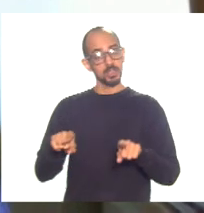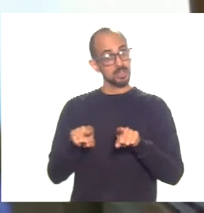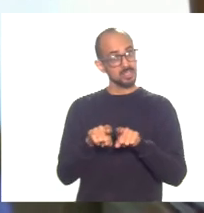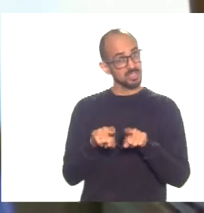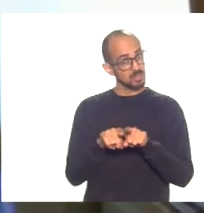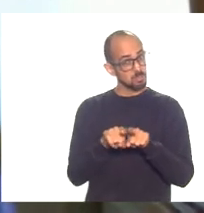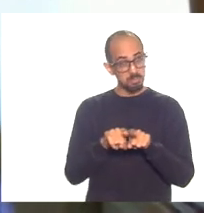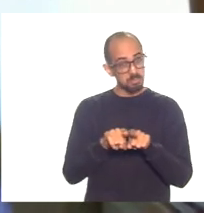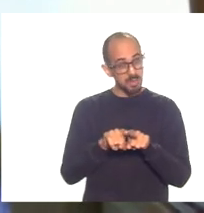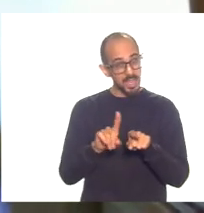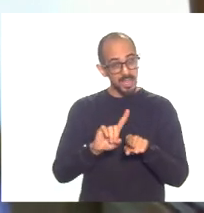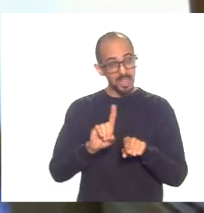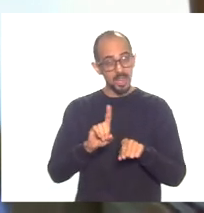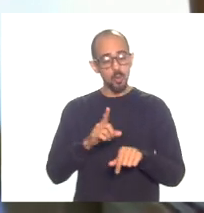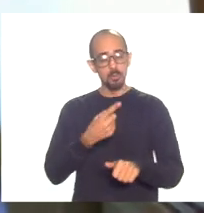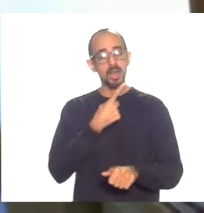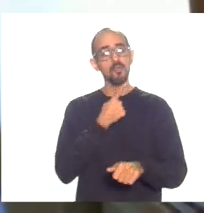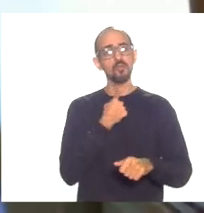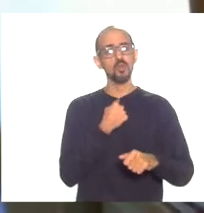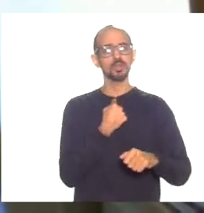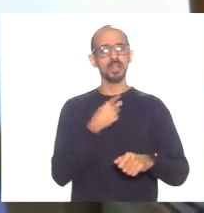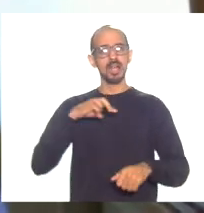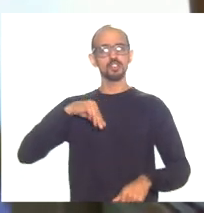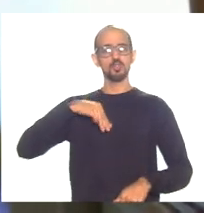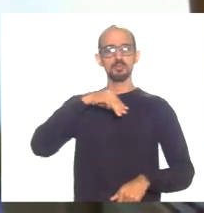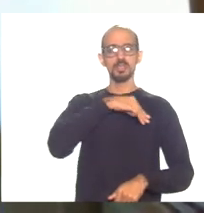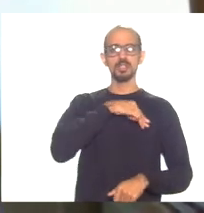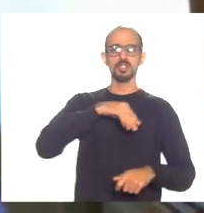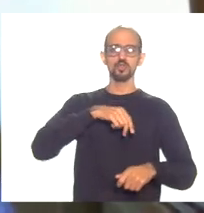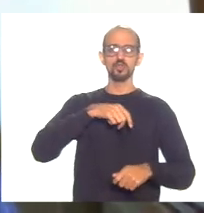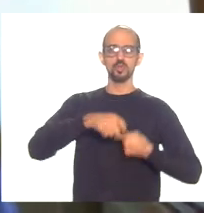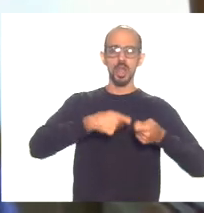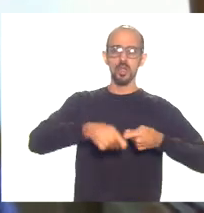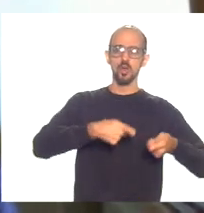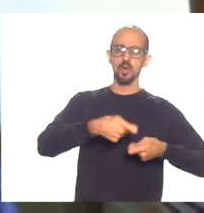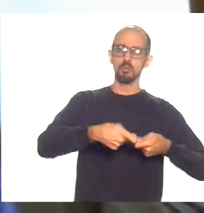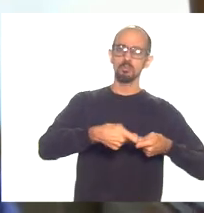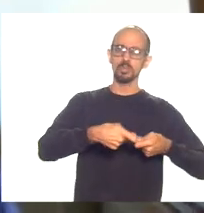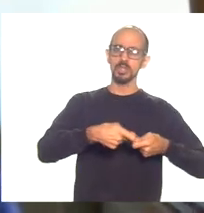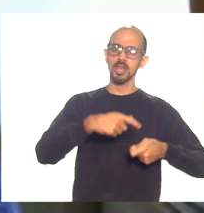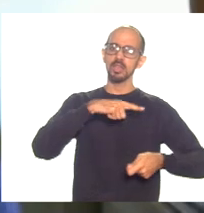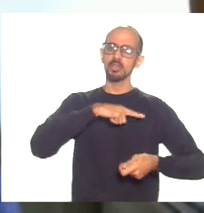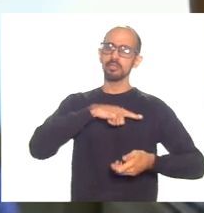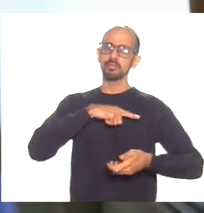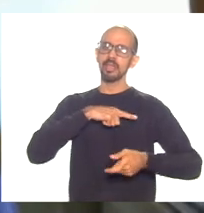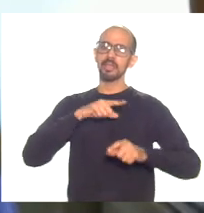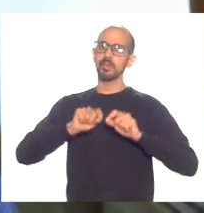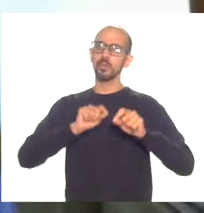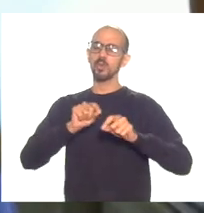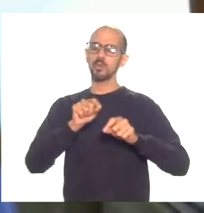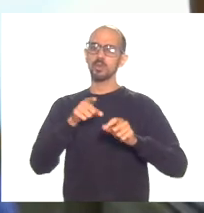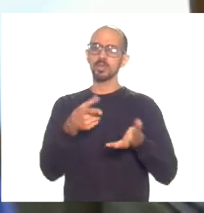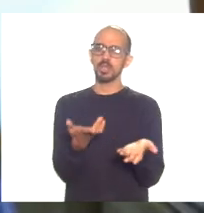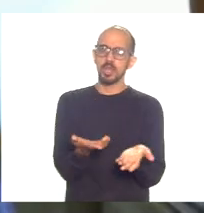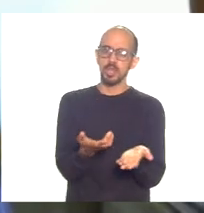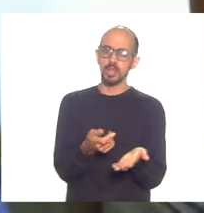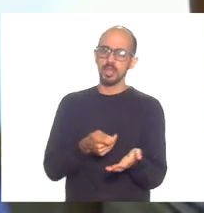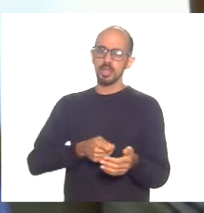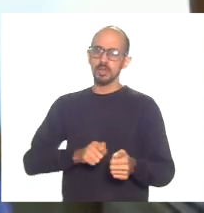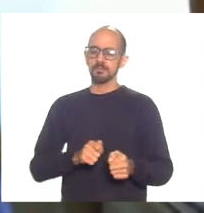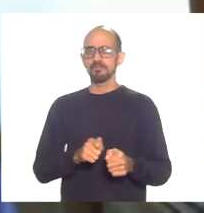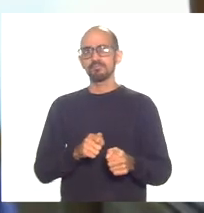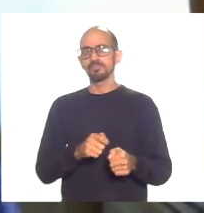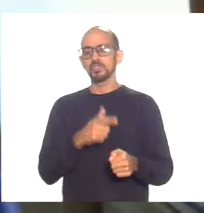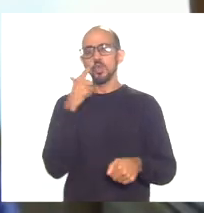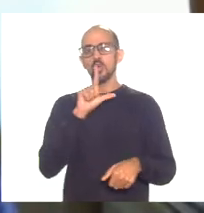aos anseios de um ministro de Economia que está nos estertores, que não